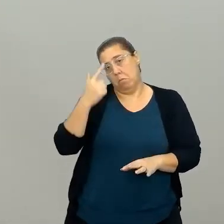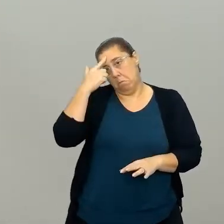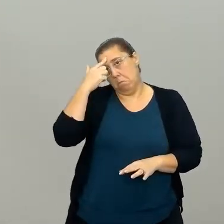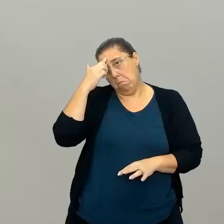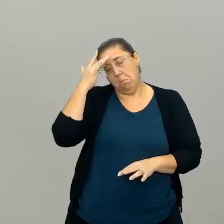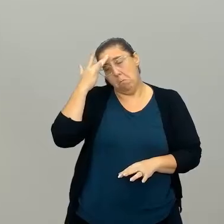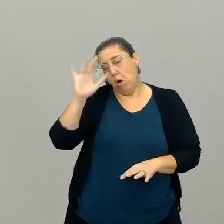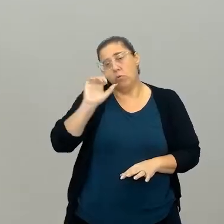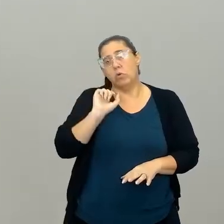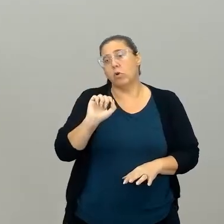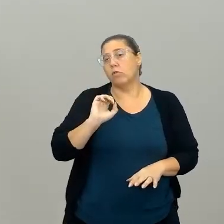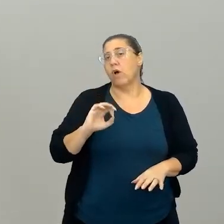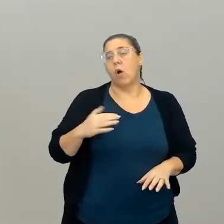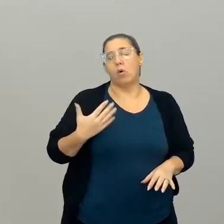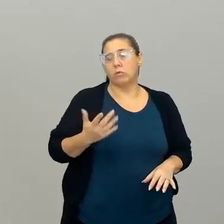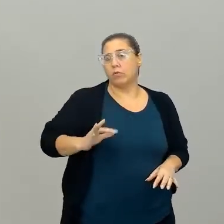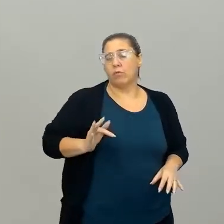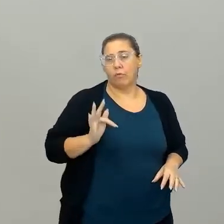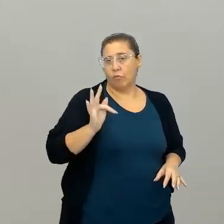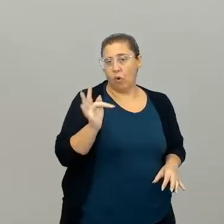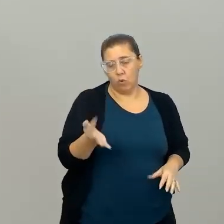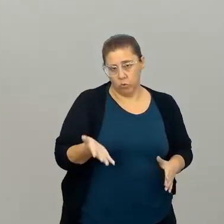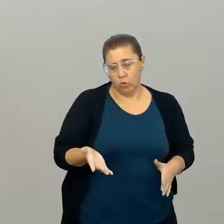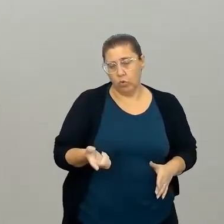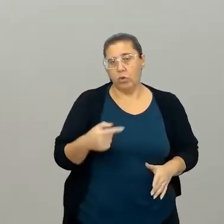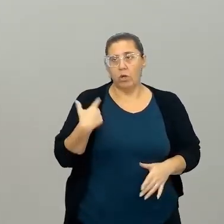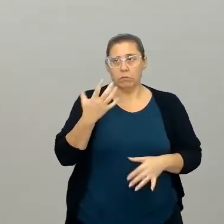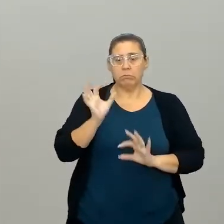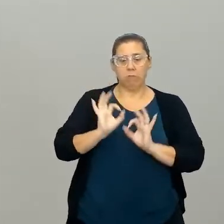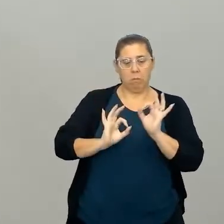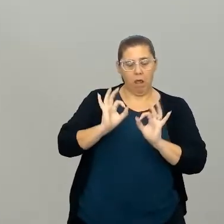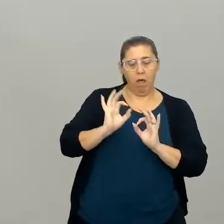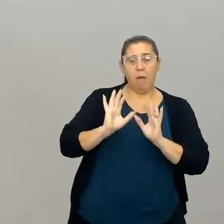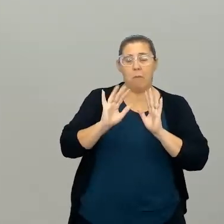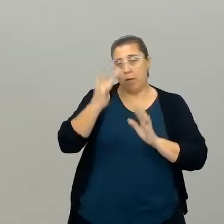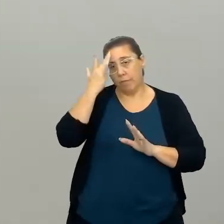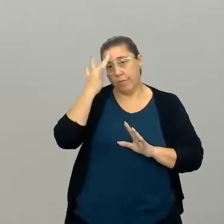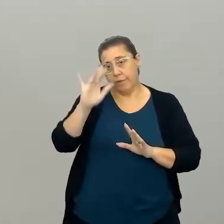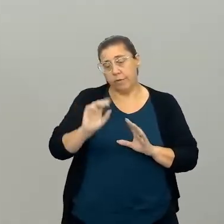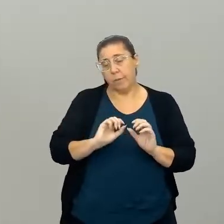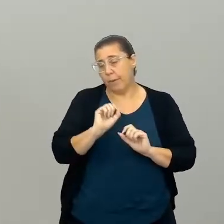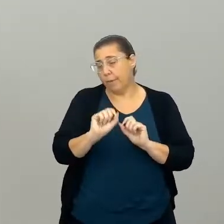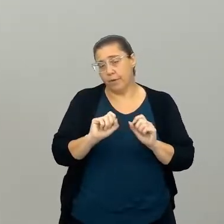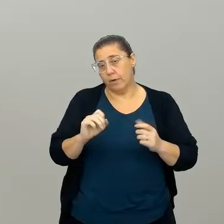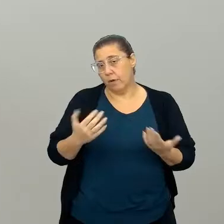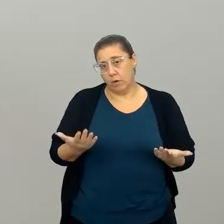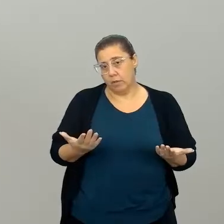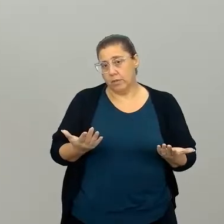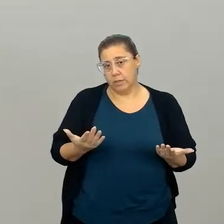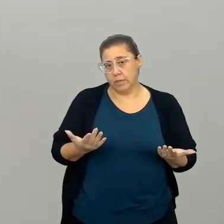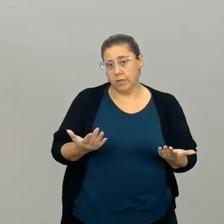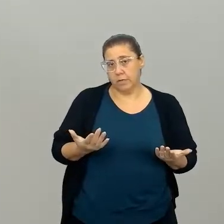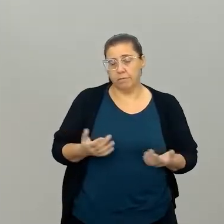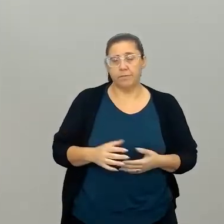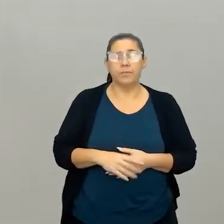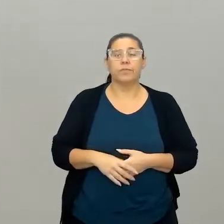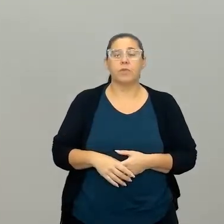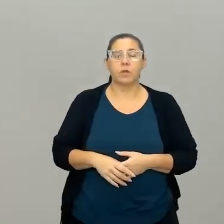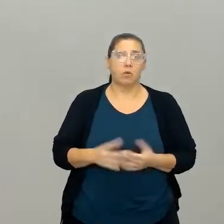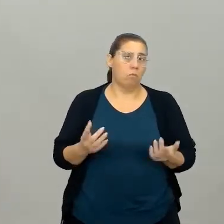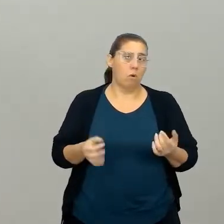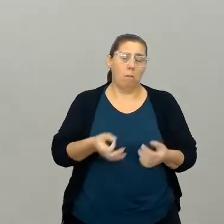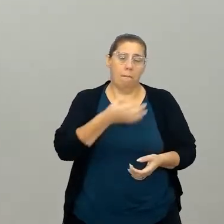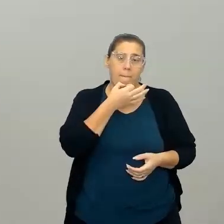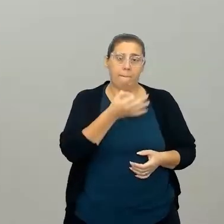A gente enxerga as tendências, a gente tem que se preparar para esse mundo, mas a gente não sabe como que vai ficar esse cenário de um ponto de